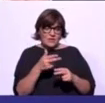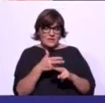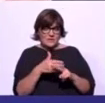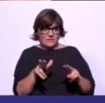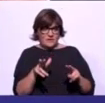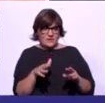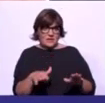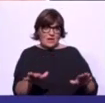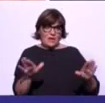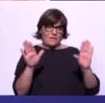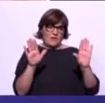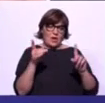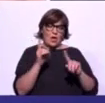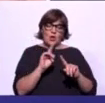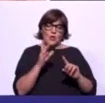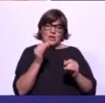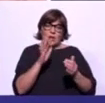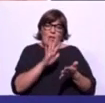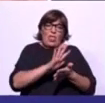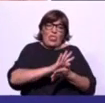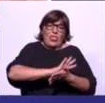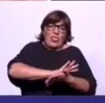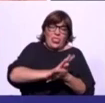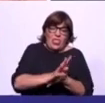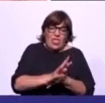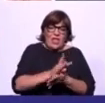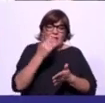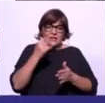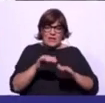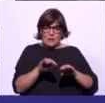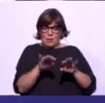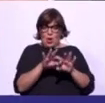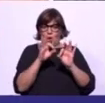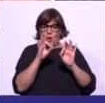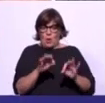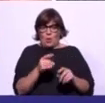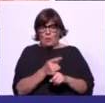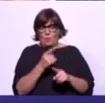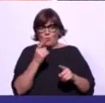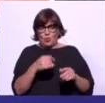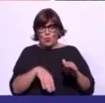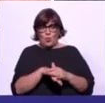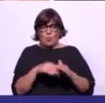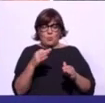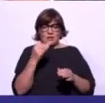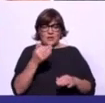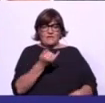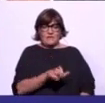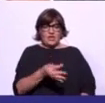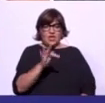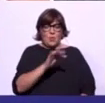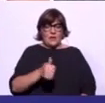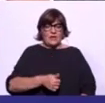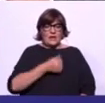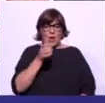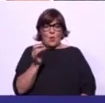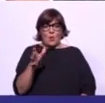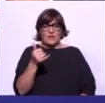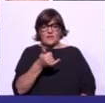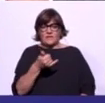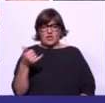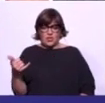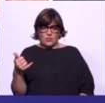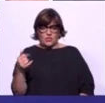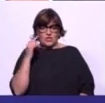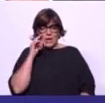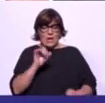afinal de contas, não é tão esmagadora, nem há tal hegemonia, conforme dizem, porque o Futebol Clube do Porto tem 24 títulos contra 22. É